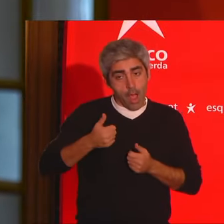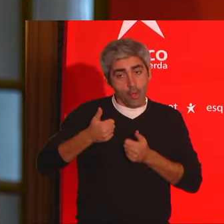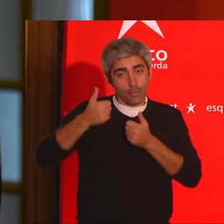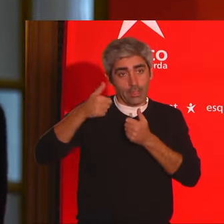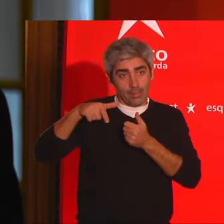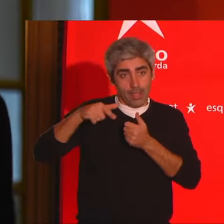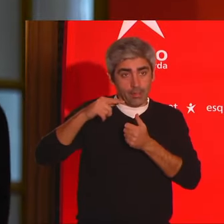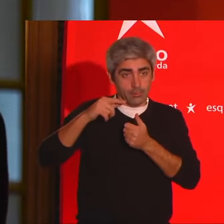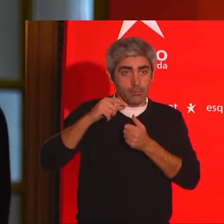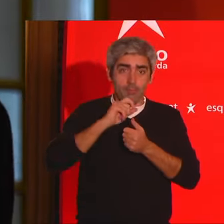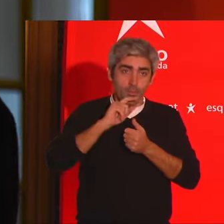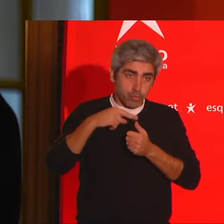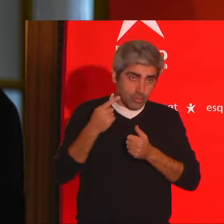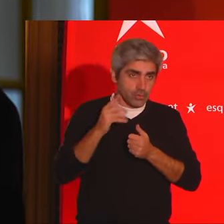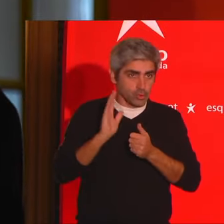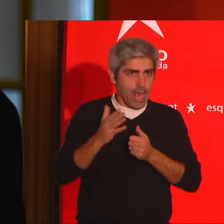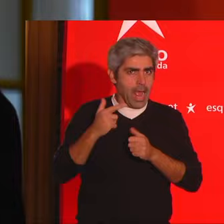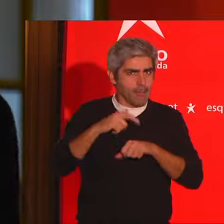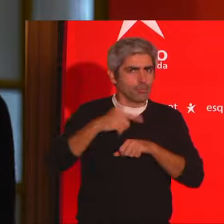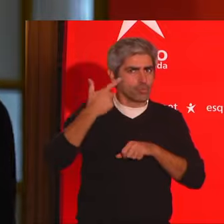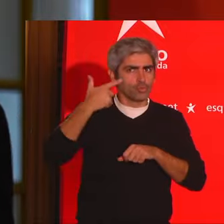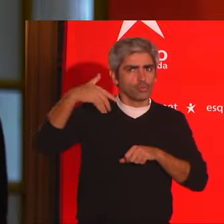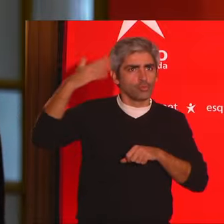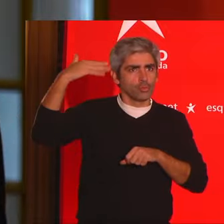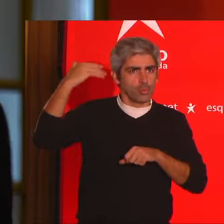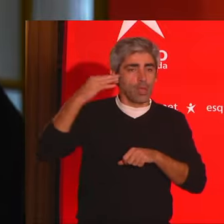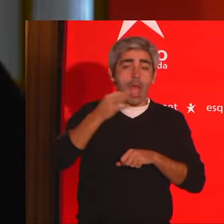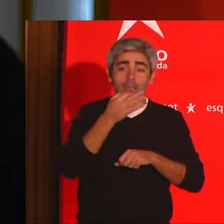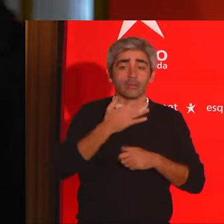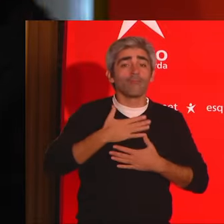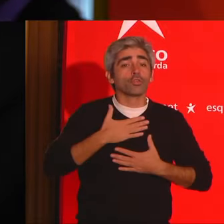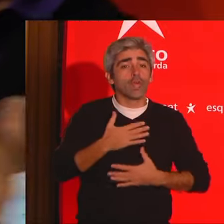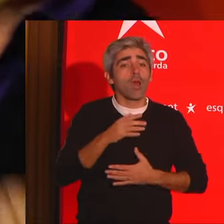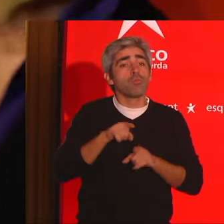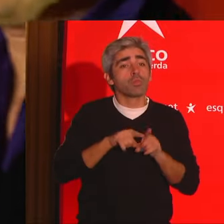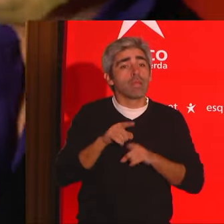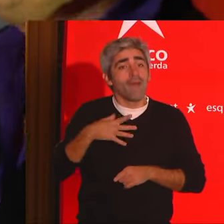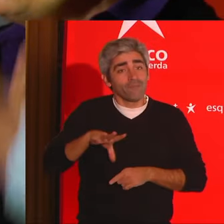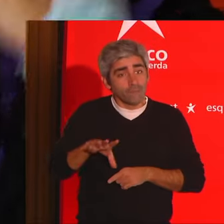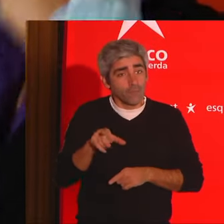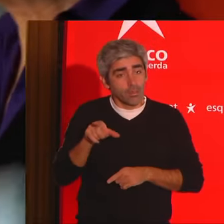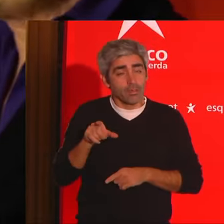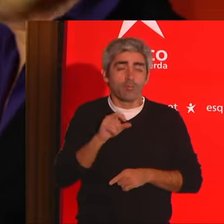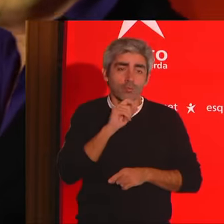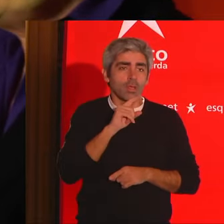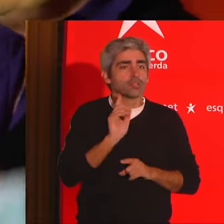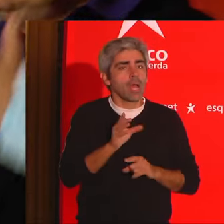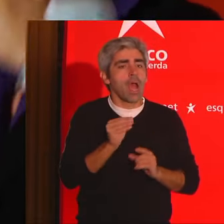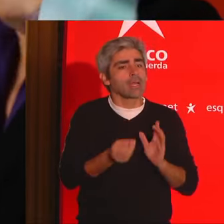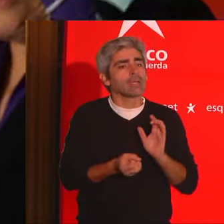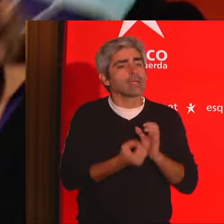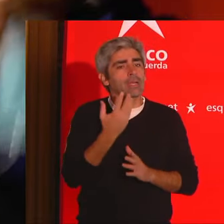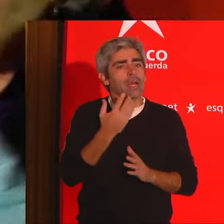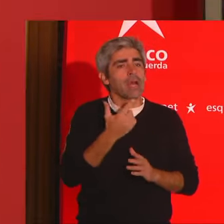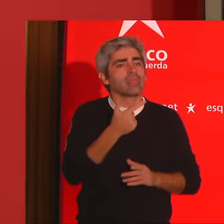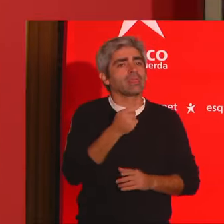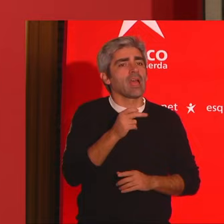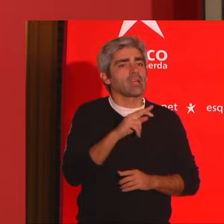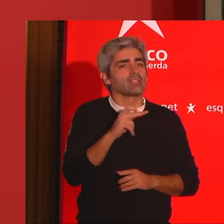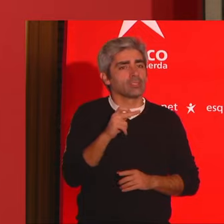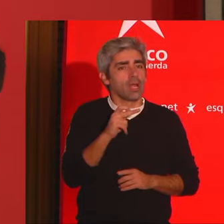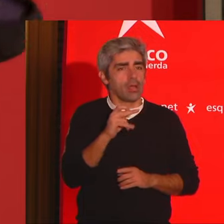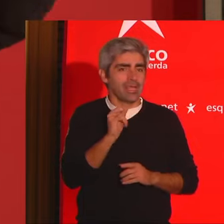autoridades já podiam há muito tempo, havendo vontade política, ter determinado uma taxa, um imposto